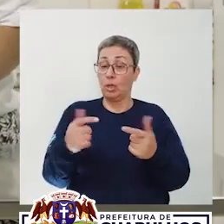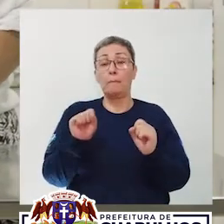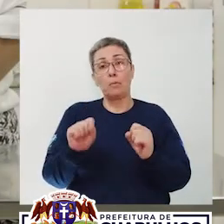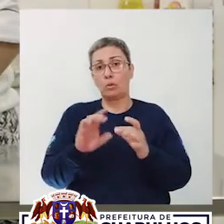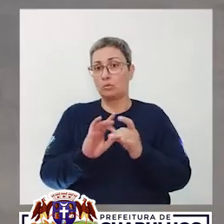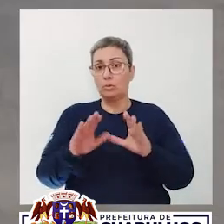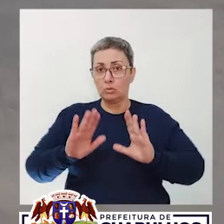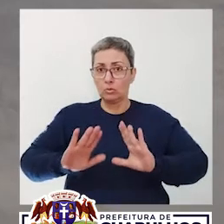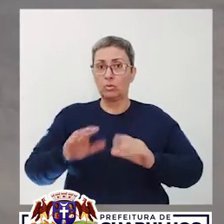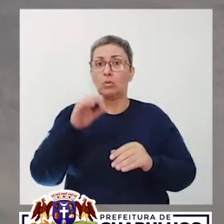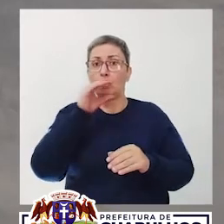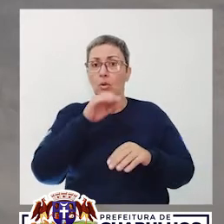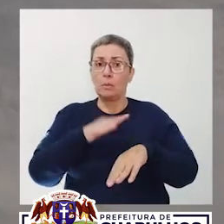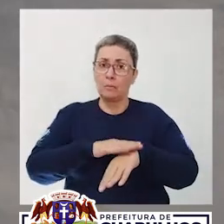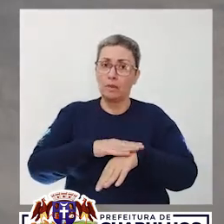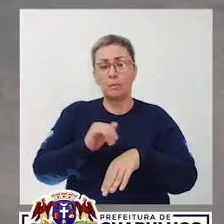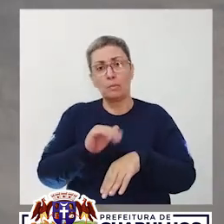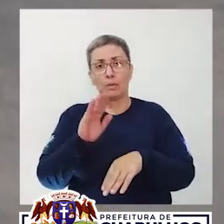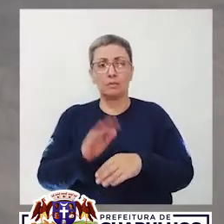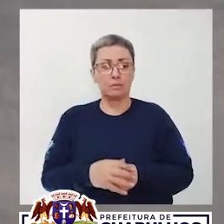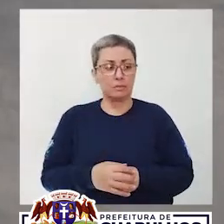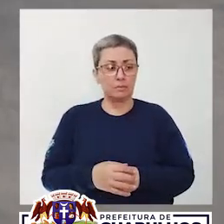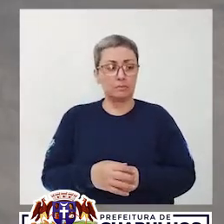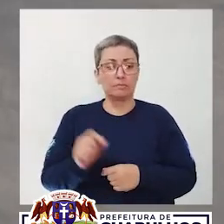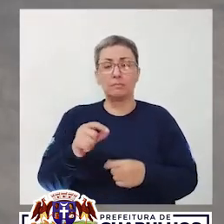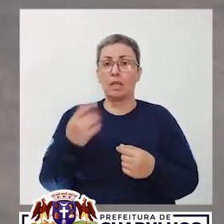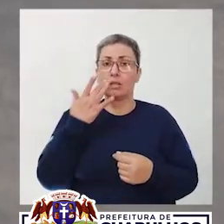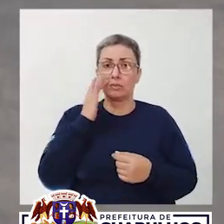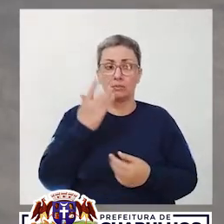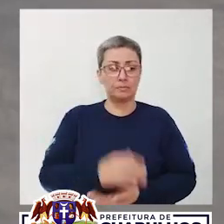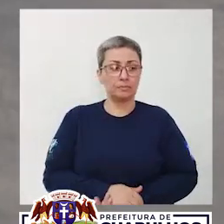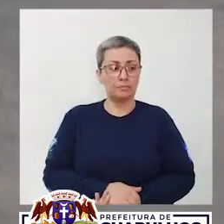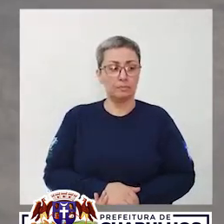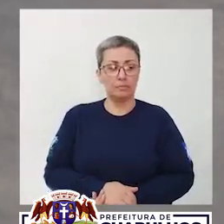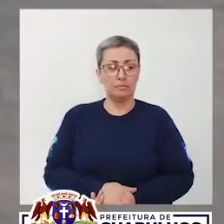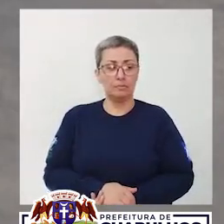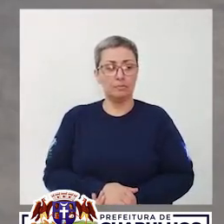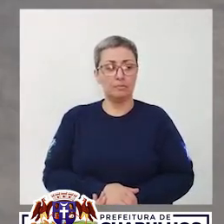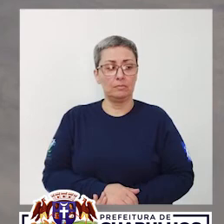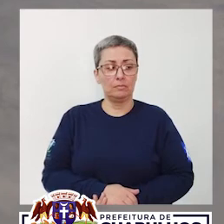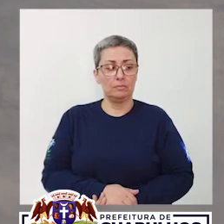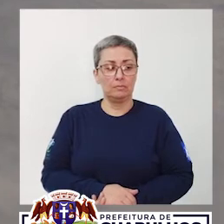tiver o maçarico, pode deixar no forno mais tempo, que aí ela doura.